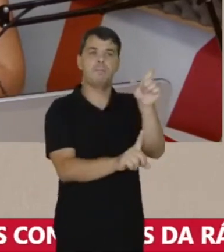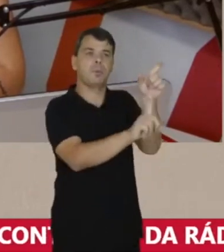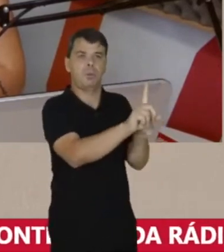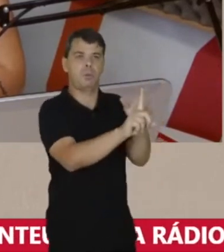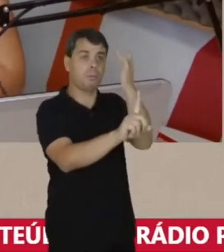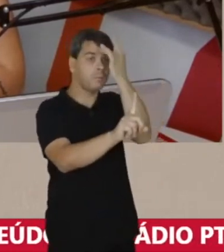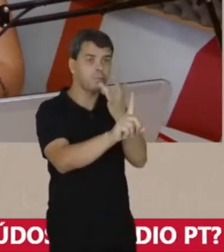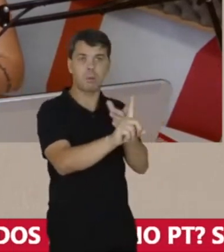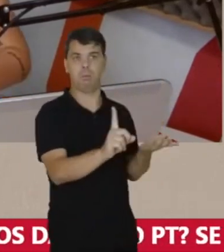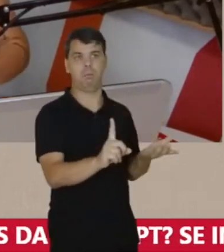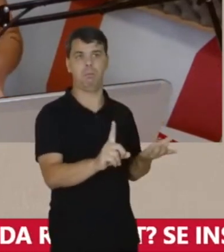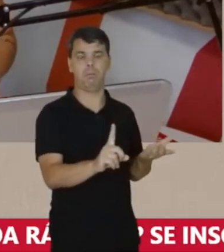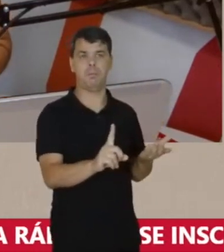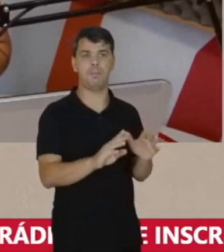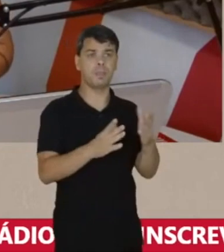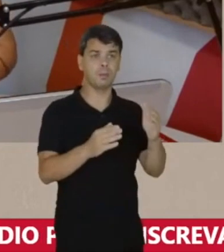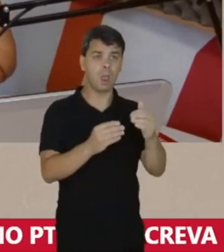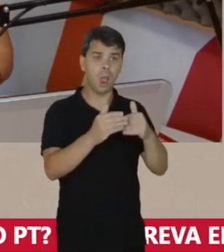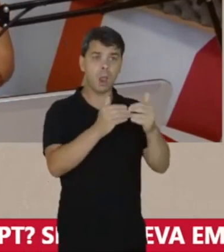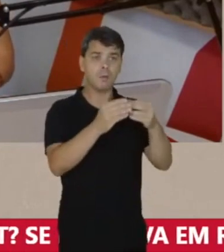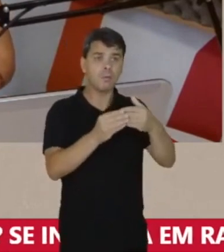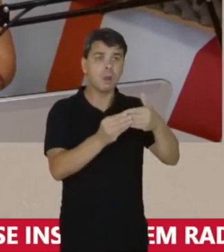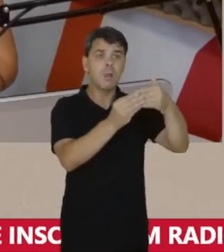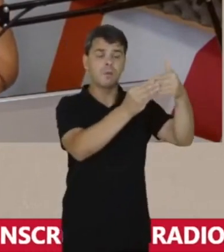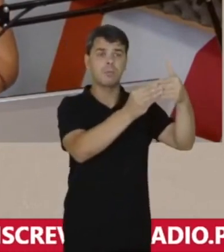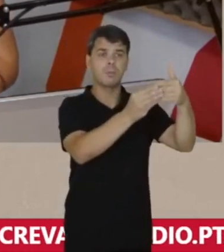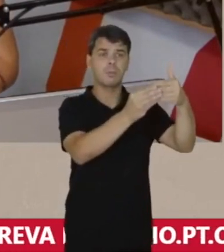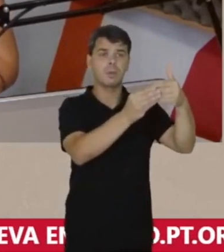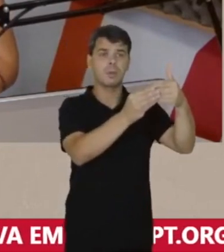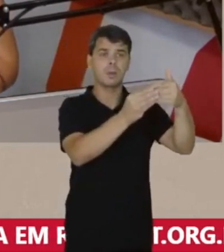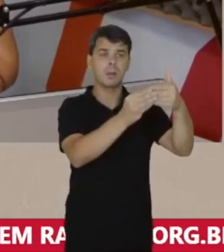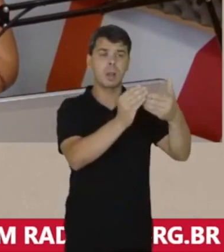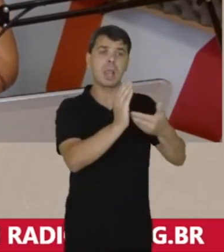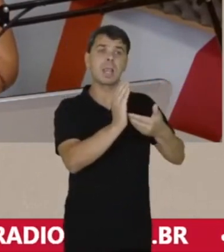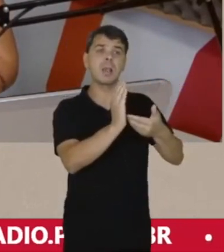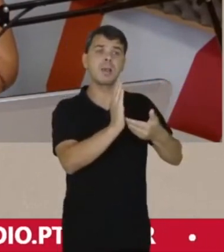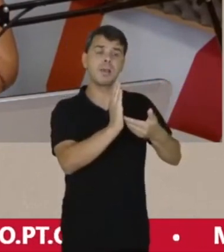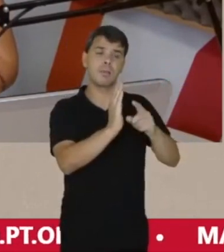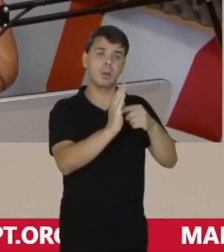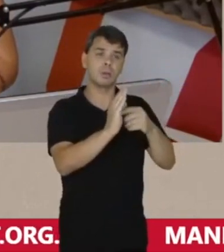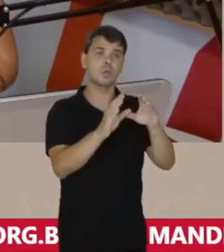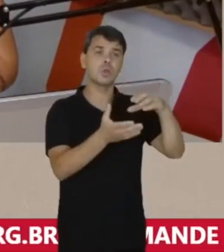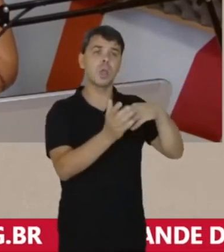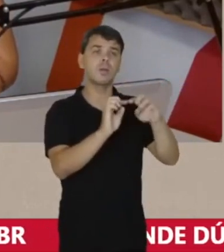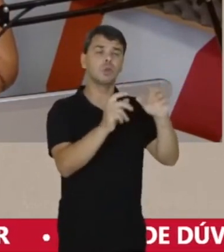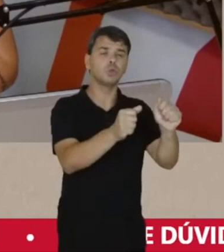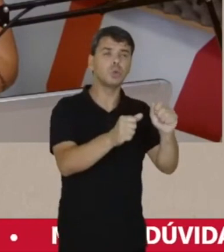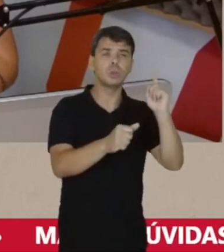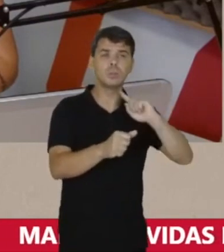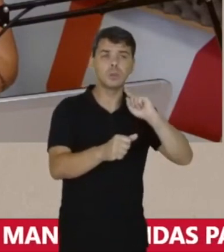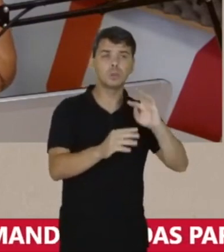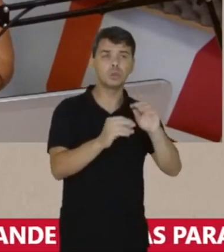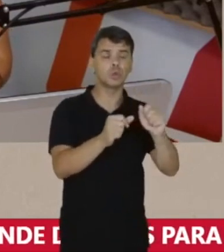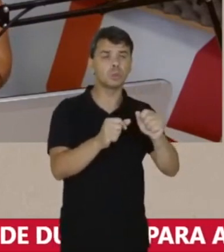né? Então, você está levando para dentro da Câmara dos Vereadores e das Vereadoras de Belo Horizonte toda essa